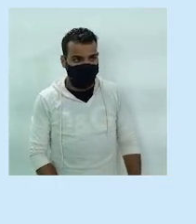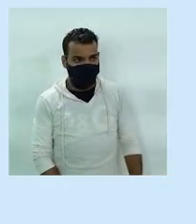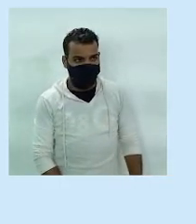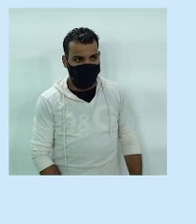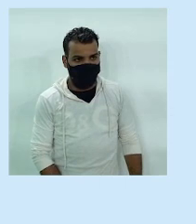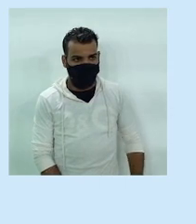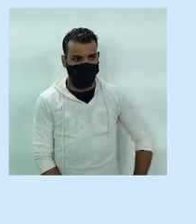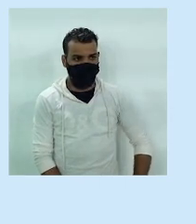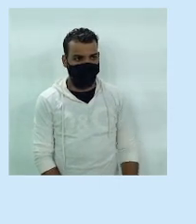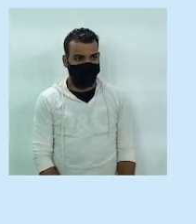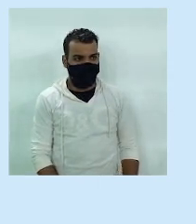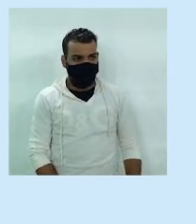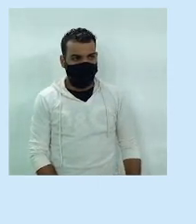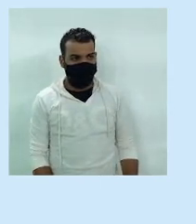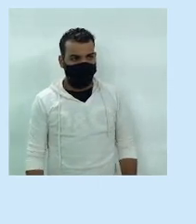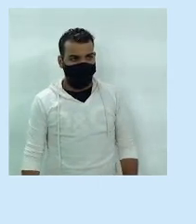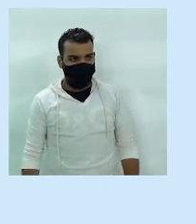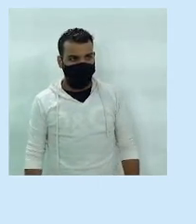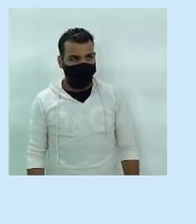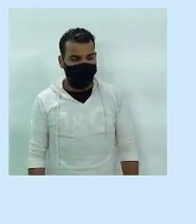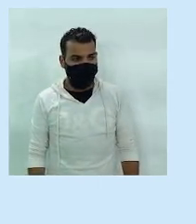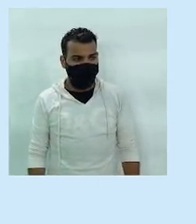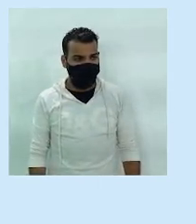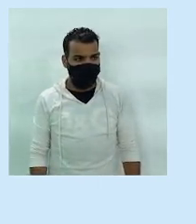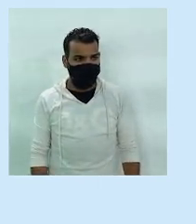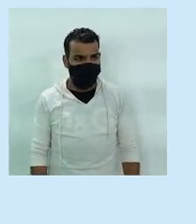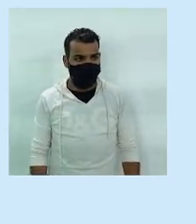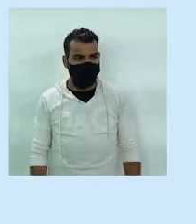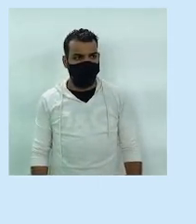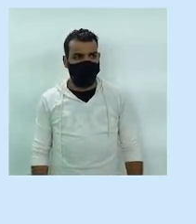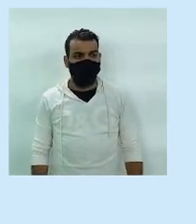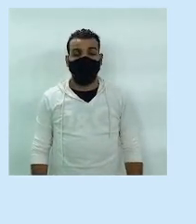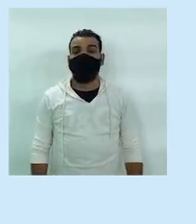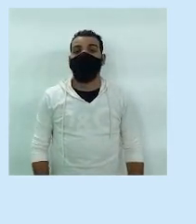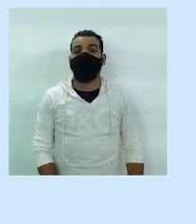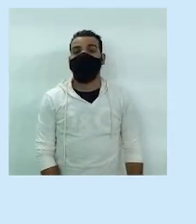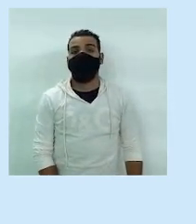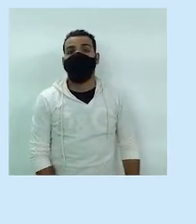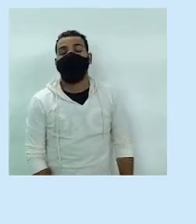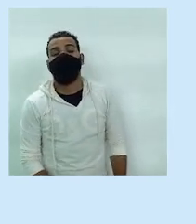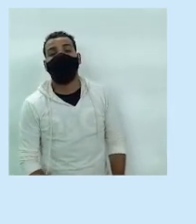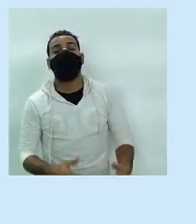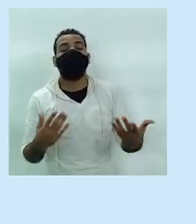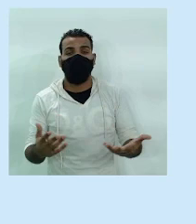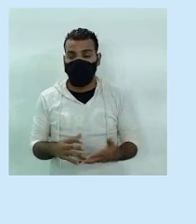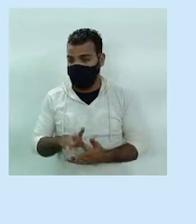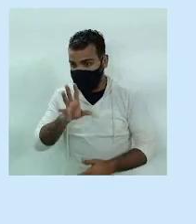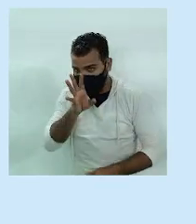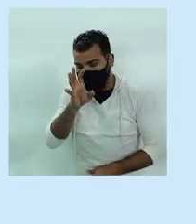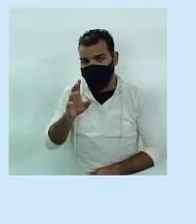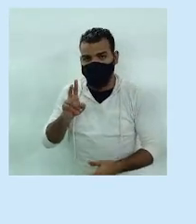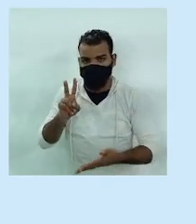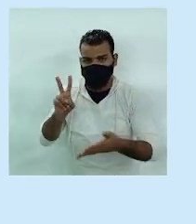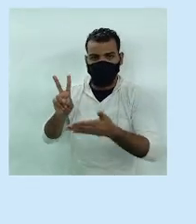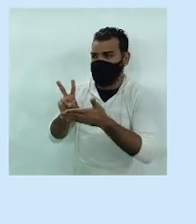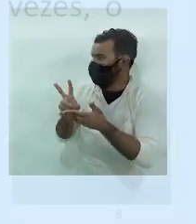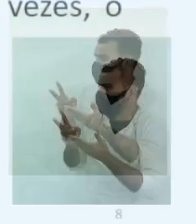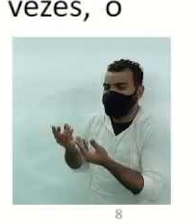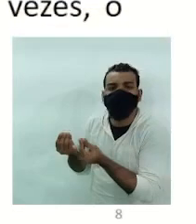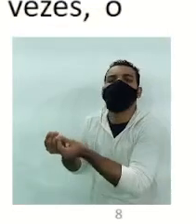Então, a resistência indígena, como é que se dava a resistência? A resistência indígena se dava pelas fugas